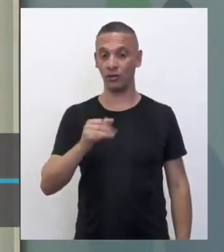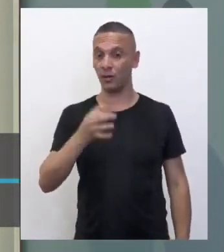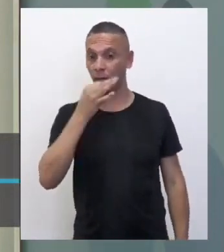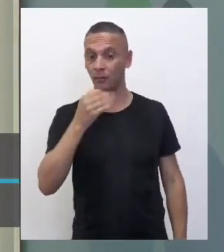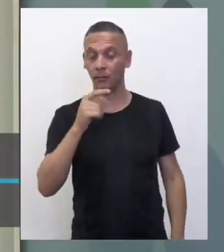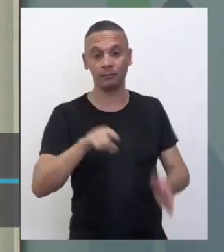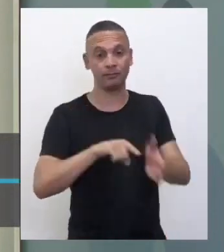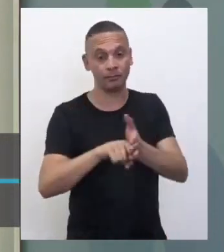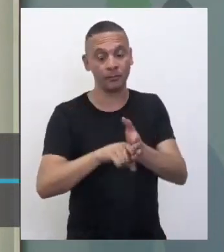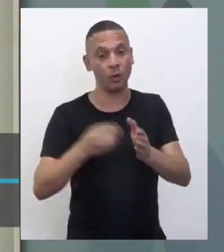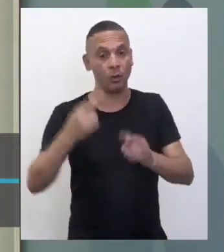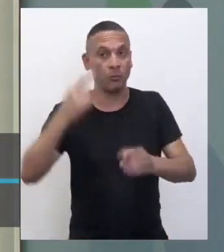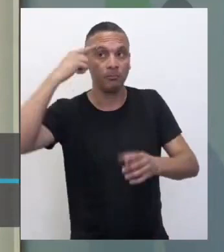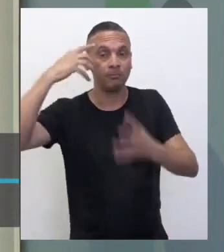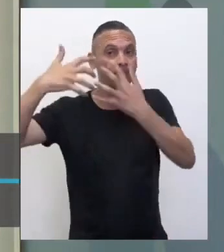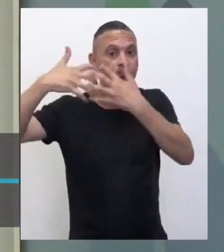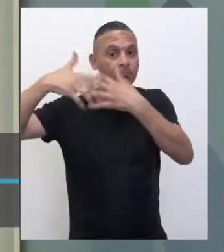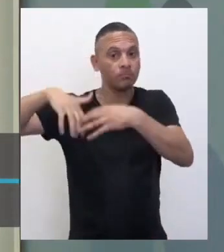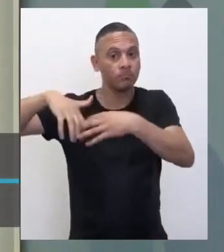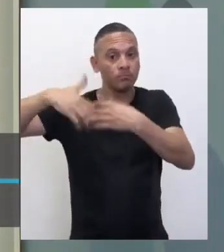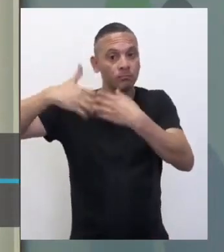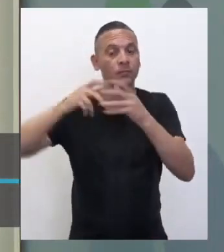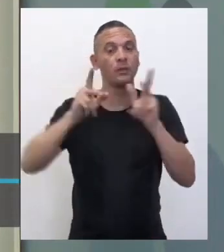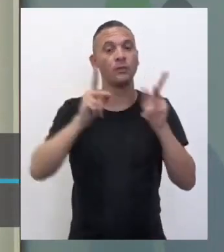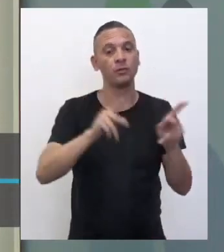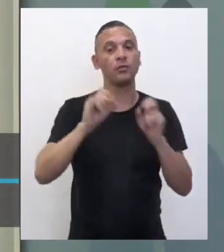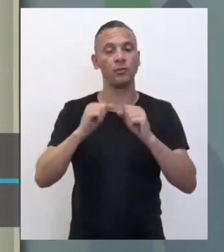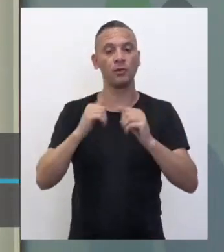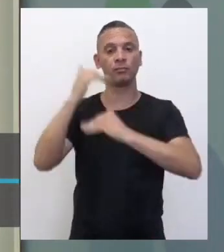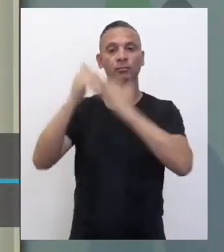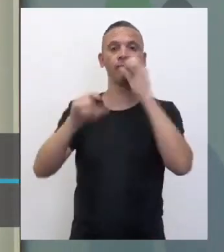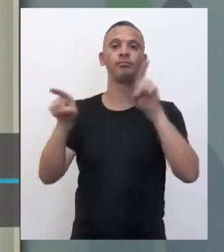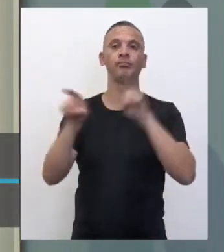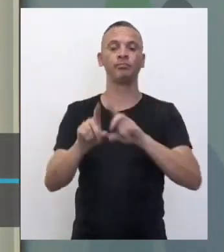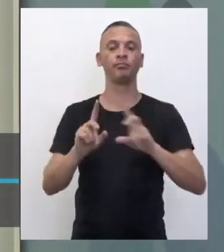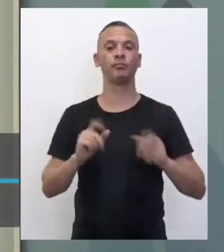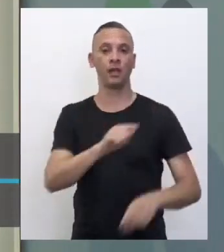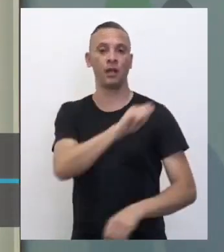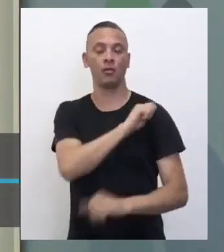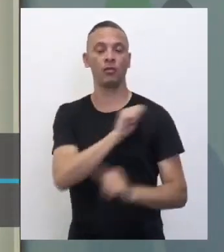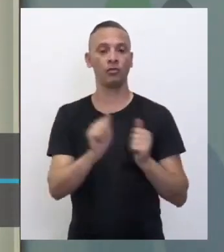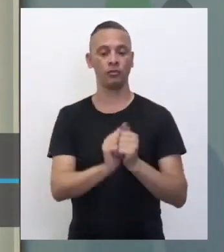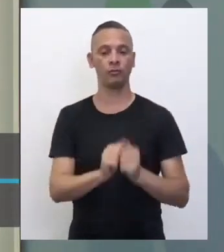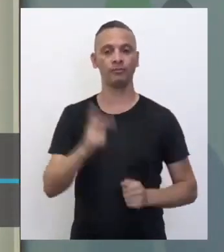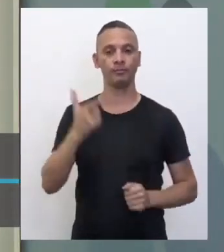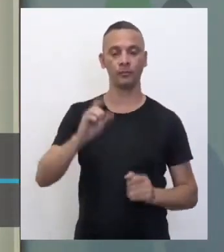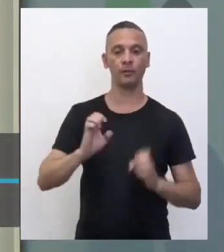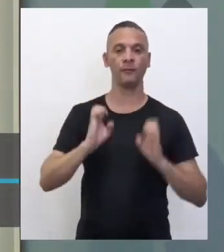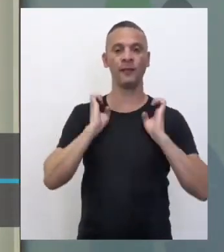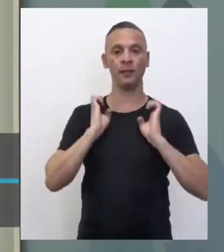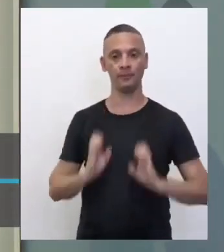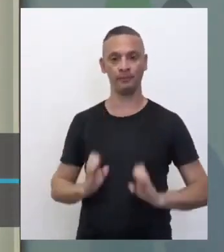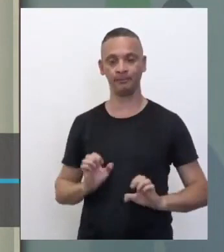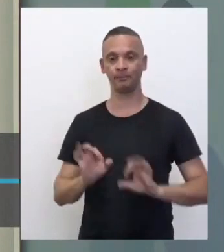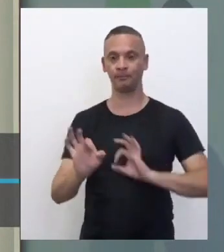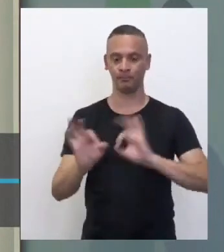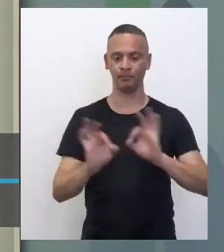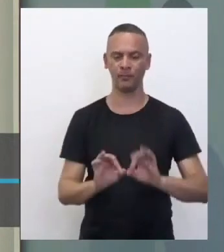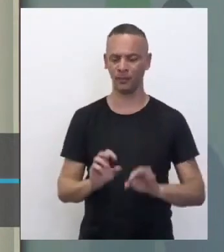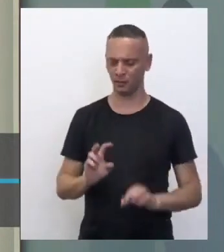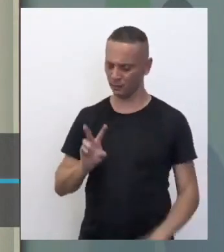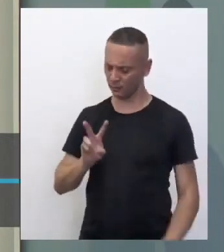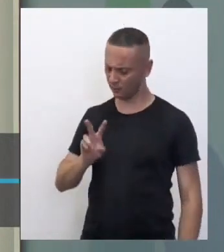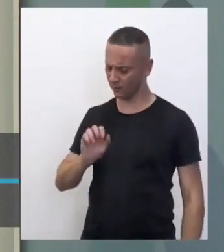sugestão de um desdobramento que você, professor, pode desenvolver com o seu aluno. Falado da ética, o que são os valores,